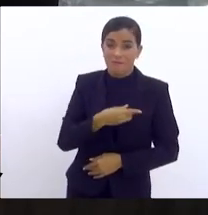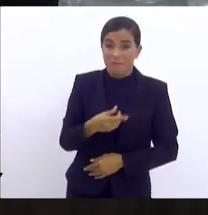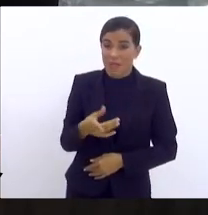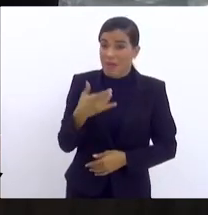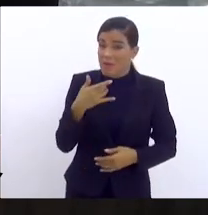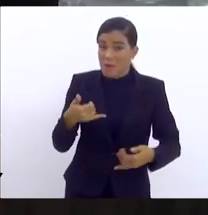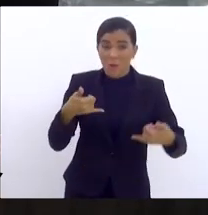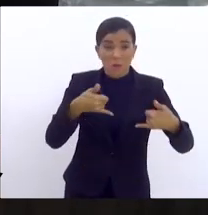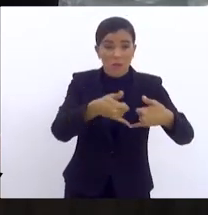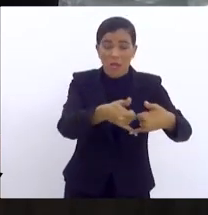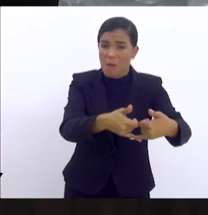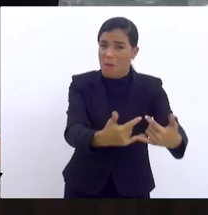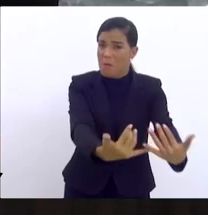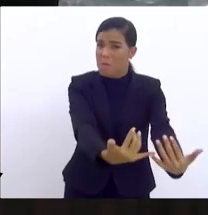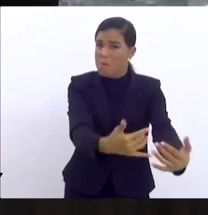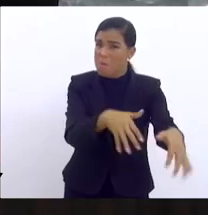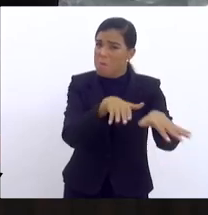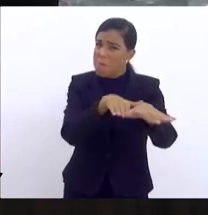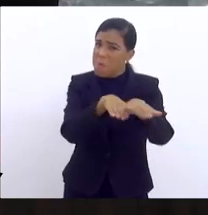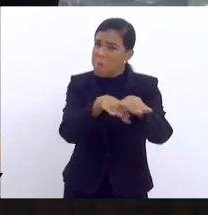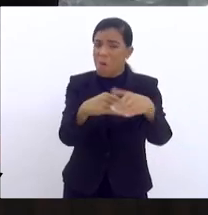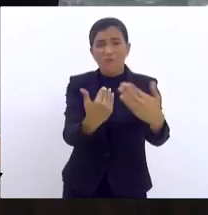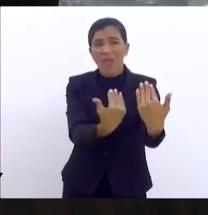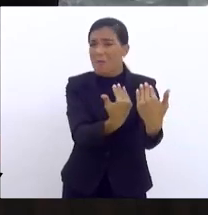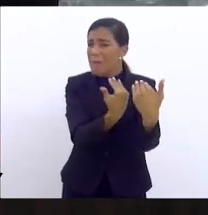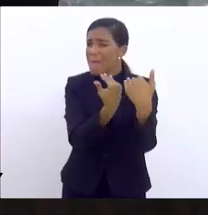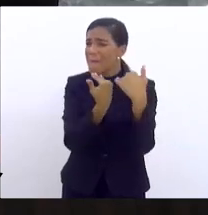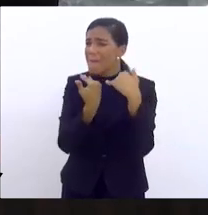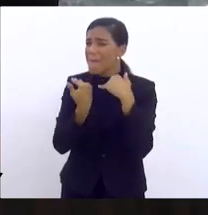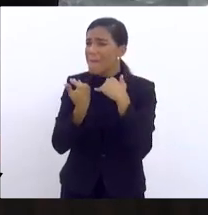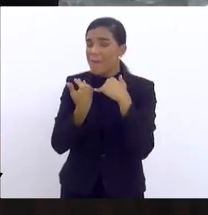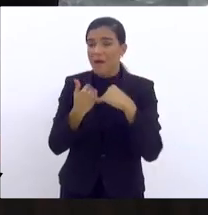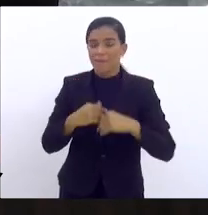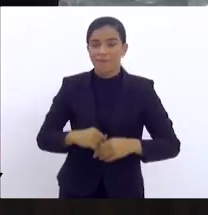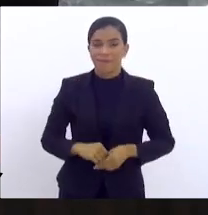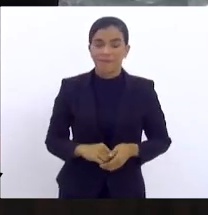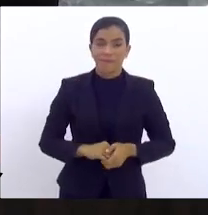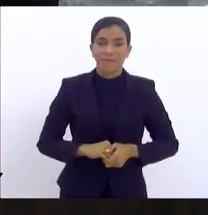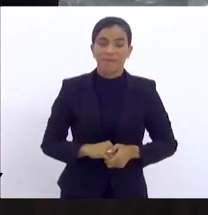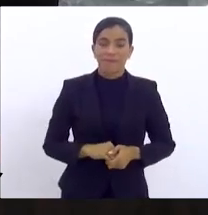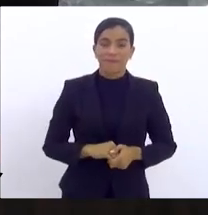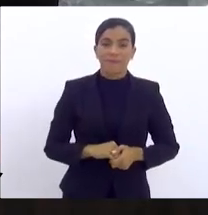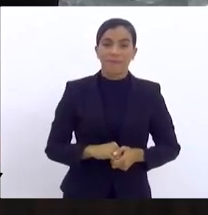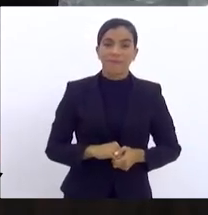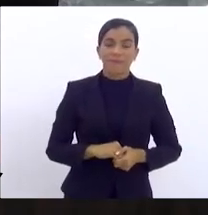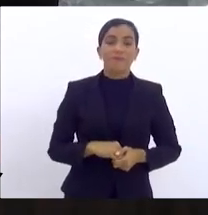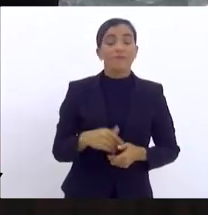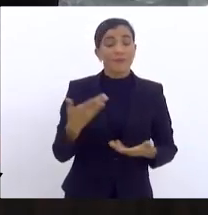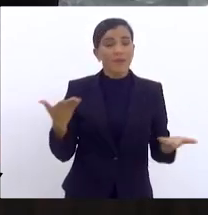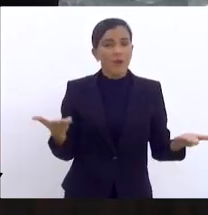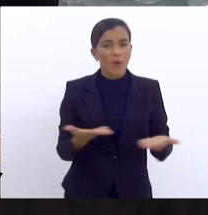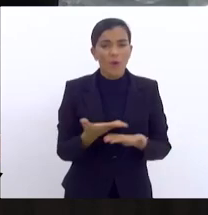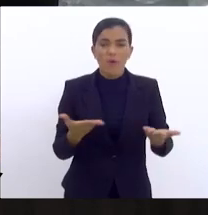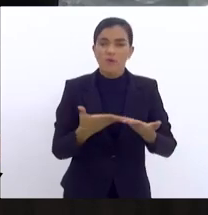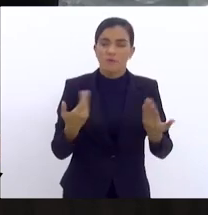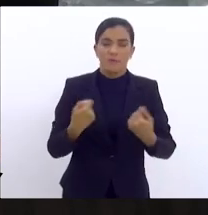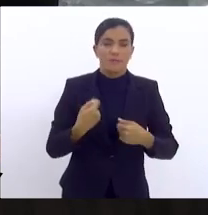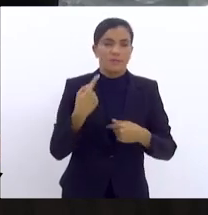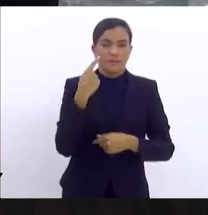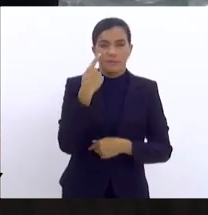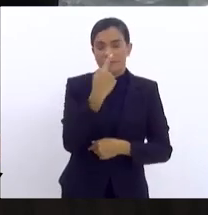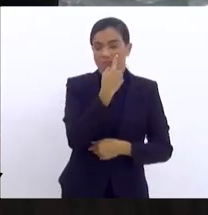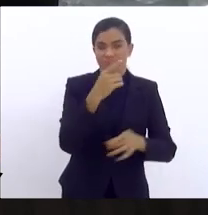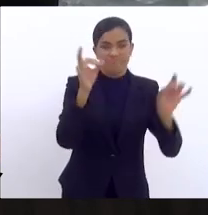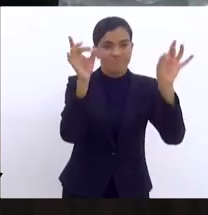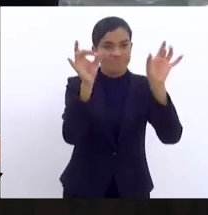meu apoio e depois que eu fui ver realmente que era um assalto mas eu quero dizer que hoje a gente precisa ter um olhar especial ali